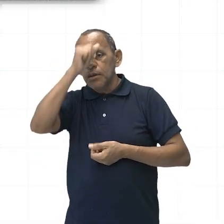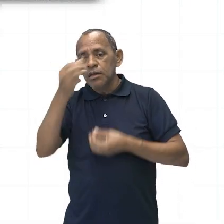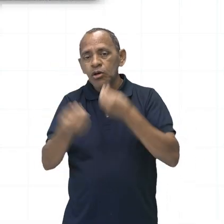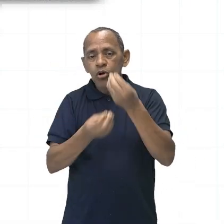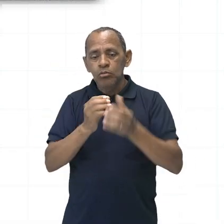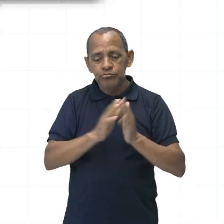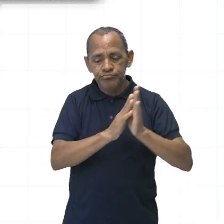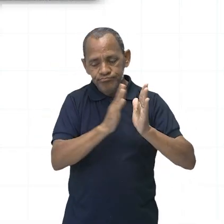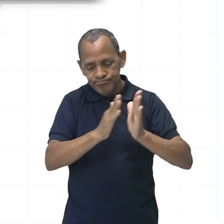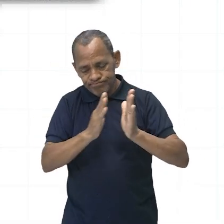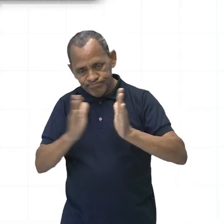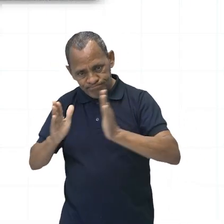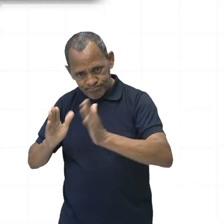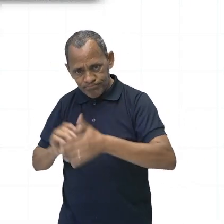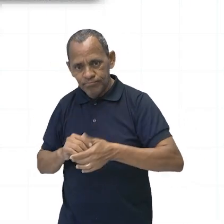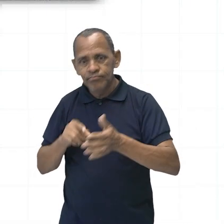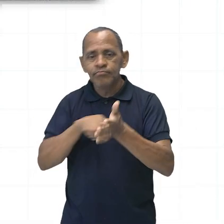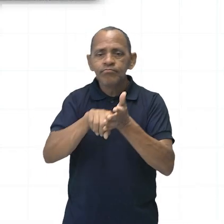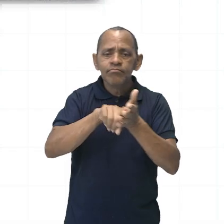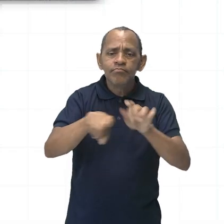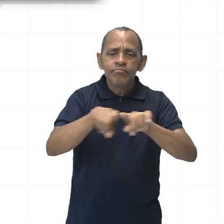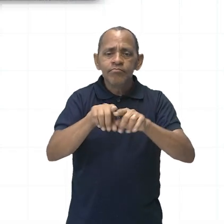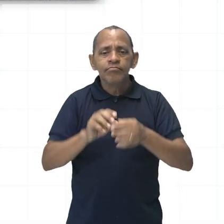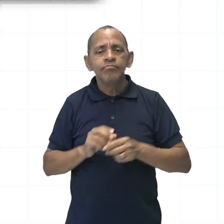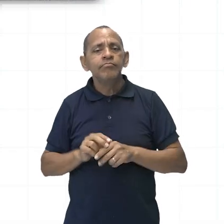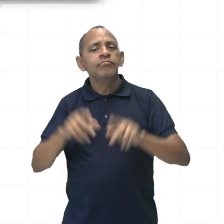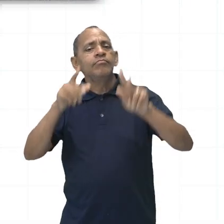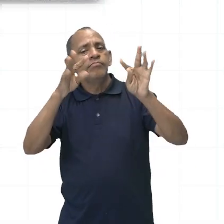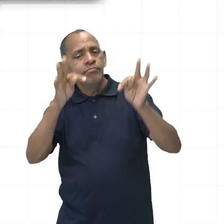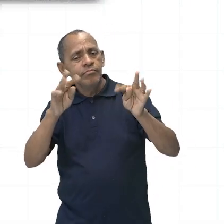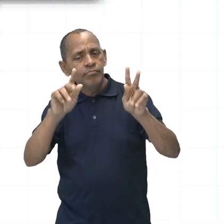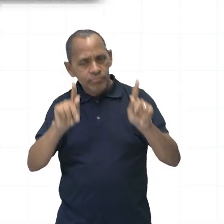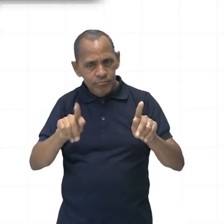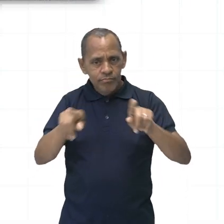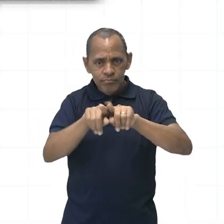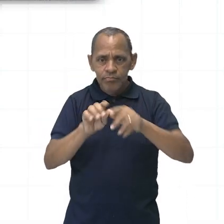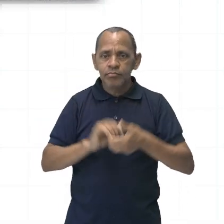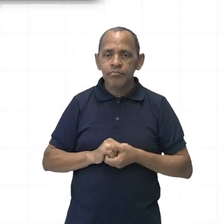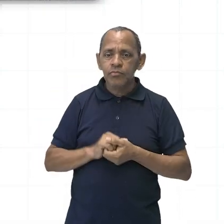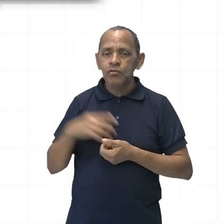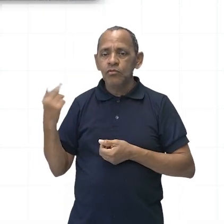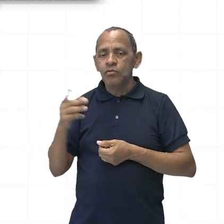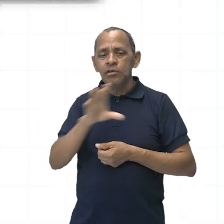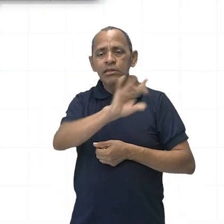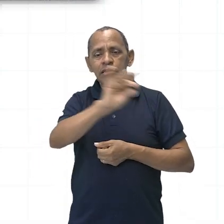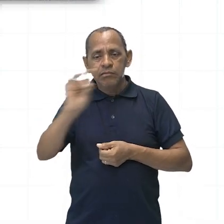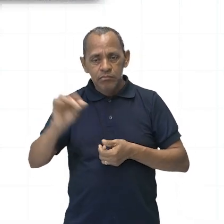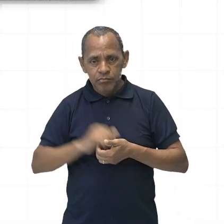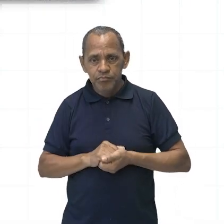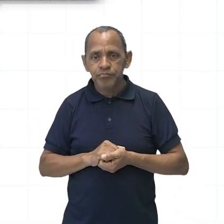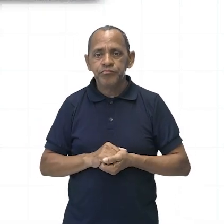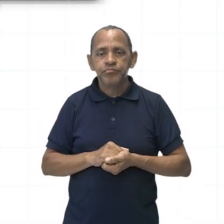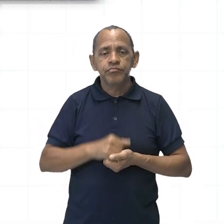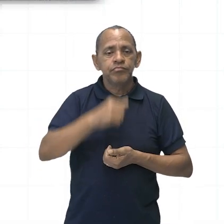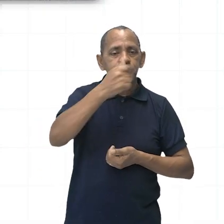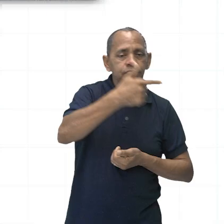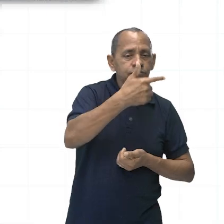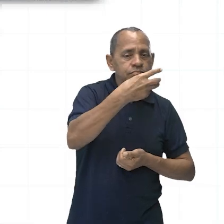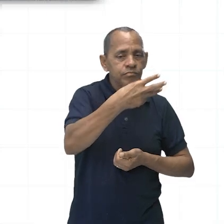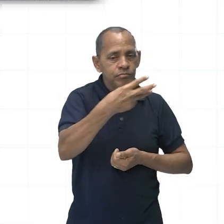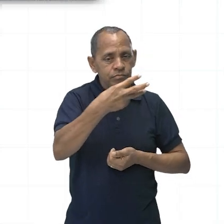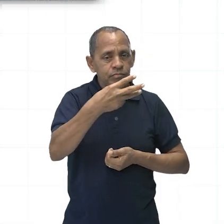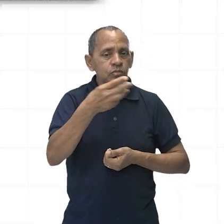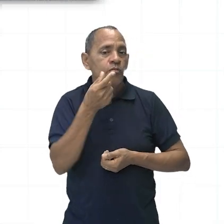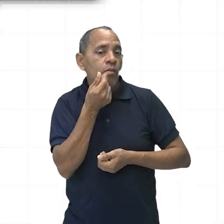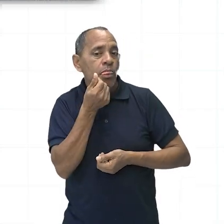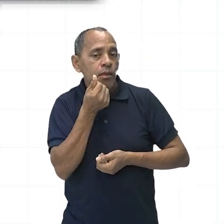que precisam ser feitos. Nós buscamos na tabela periódica o valor da massa atômica de cada um deles. No caso,